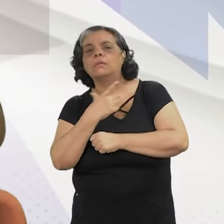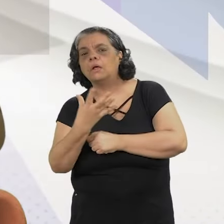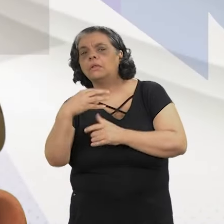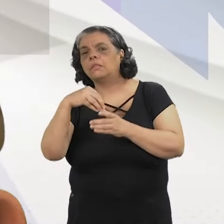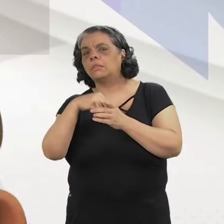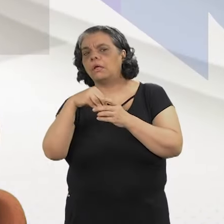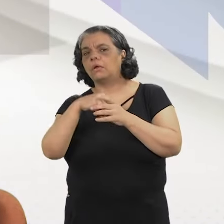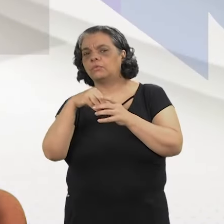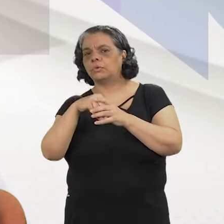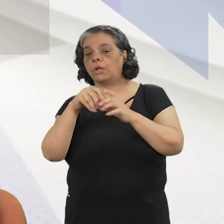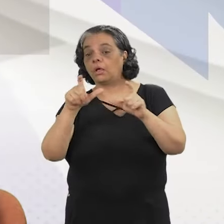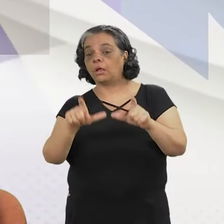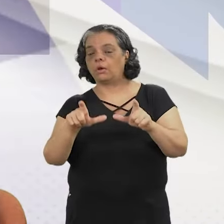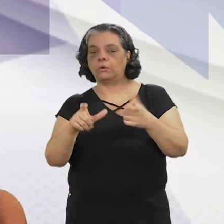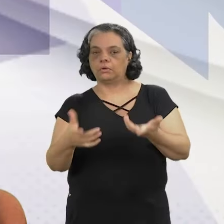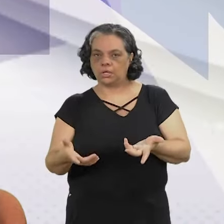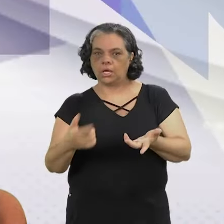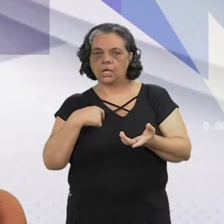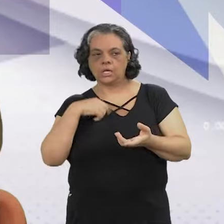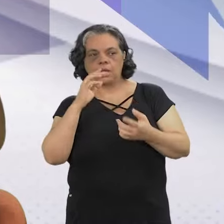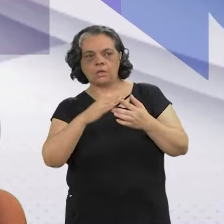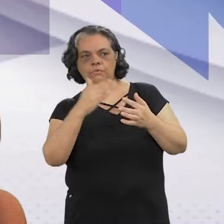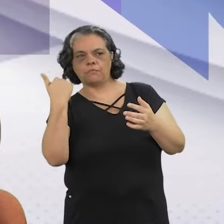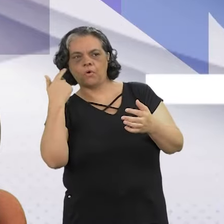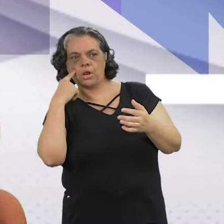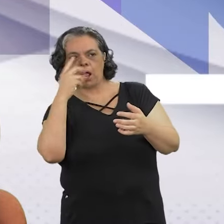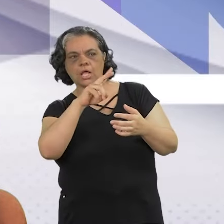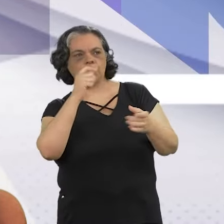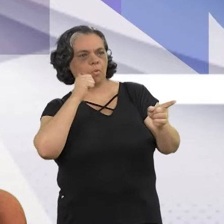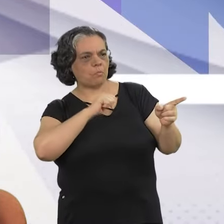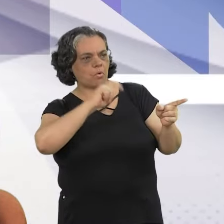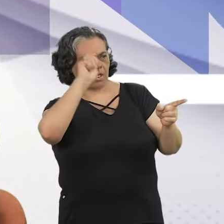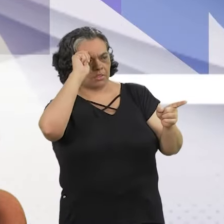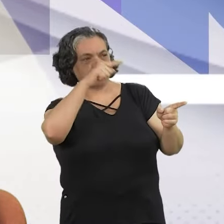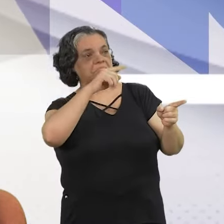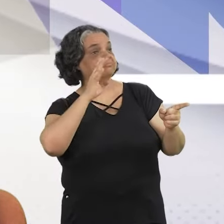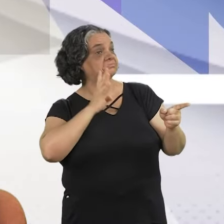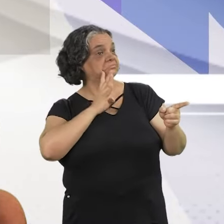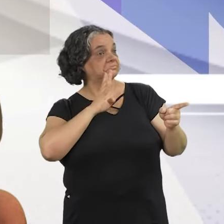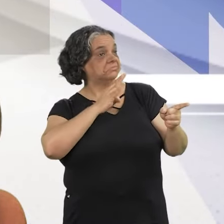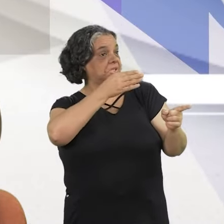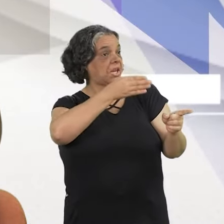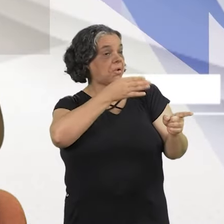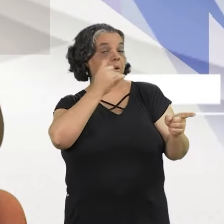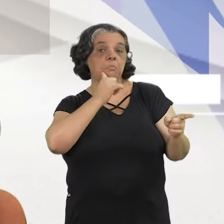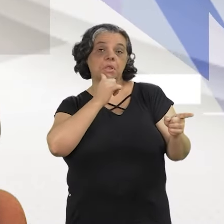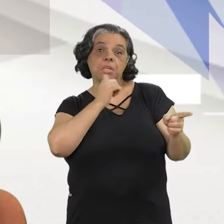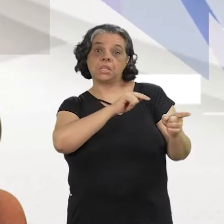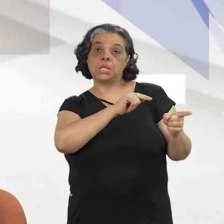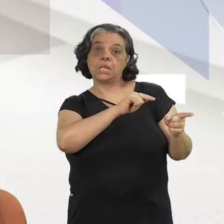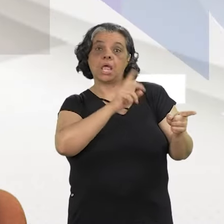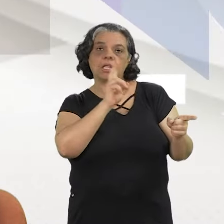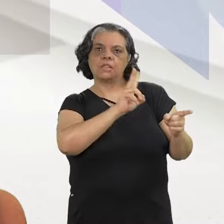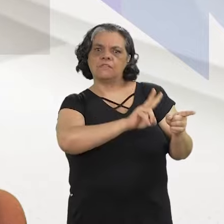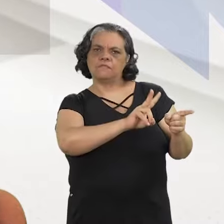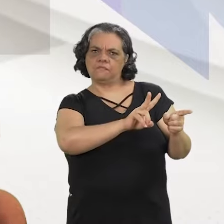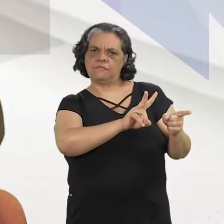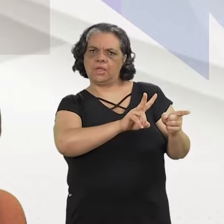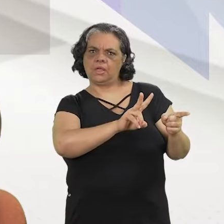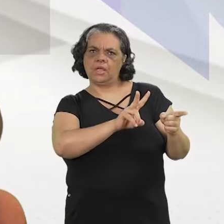dentro daquele veículo que para quem tá de fora assistindo diz ah tem uma mulher negra ali É massa né a menina negra que vê uma amaju